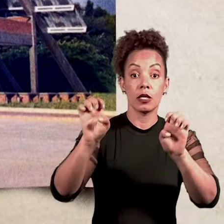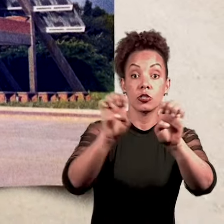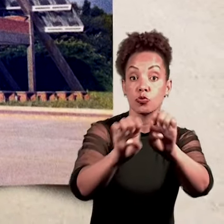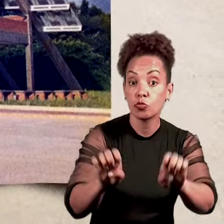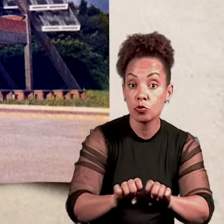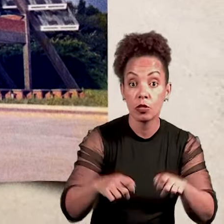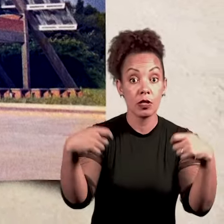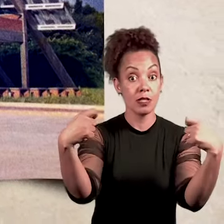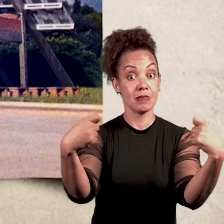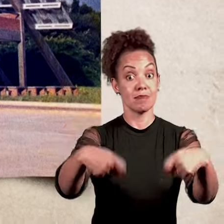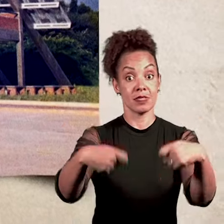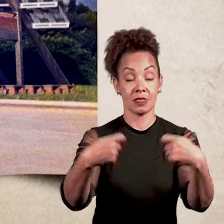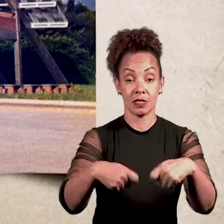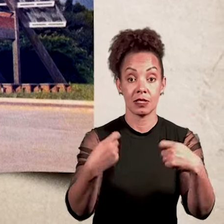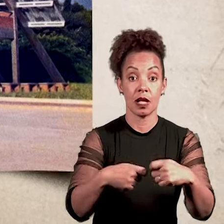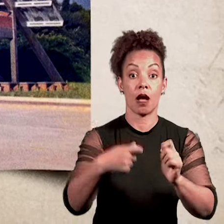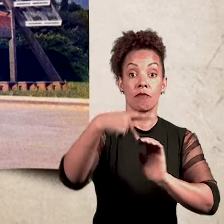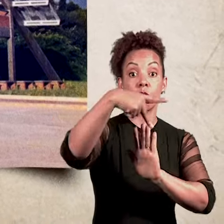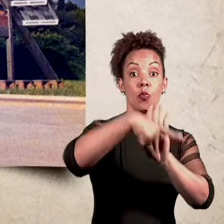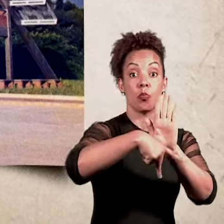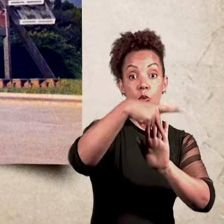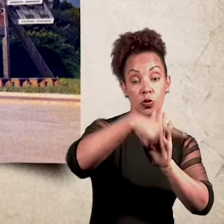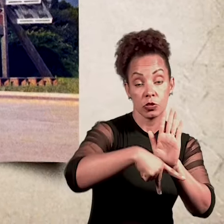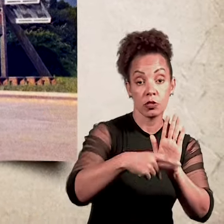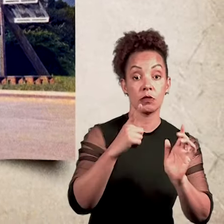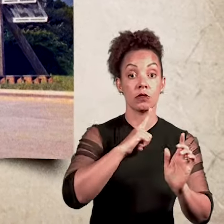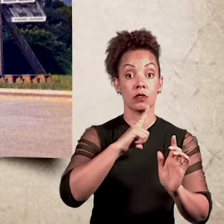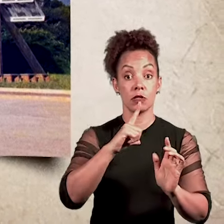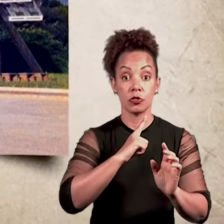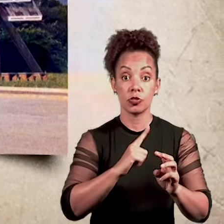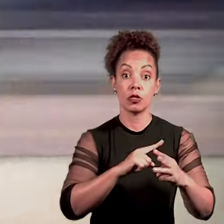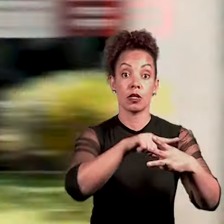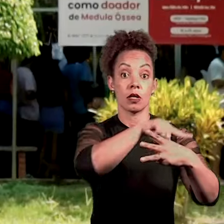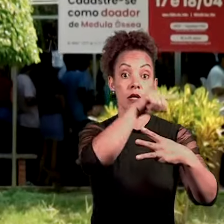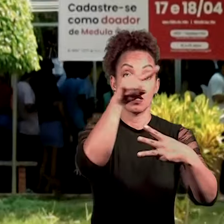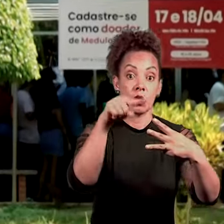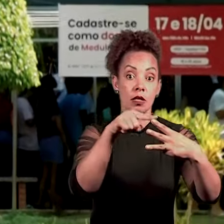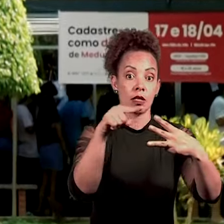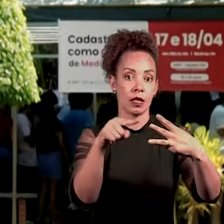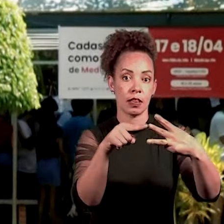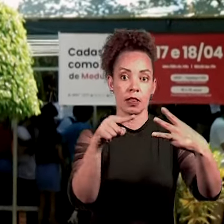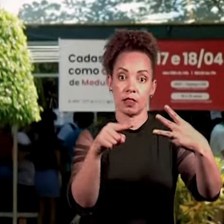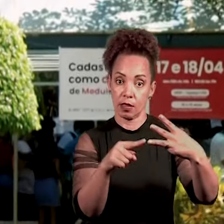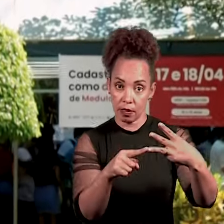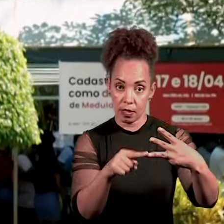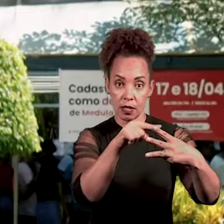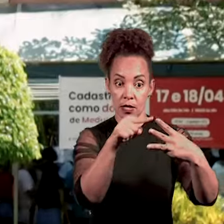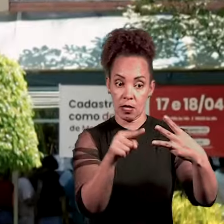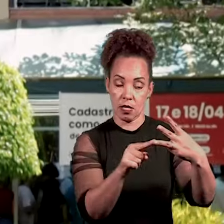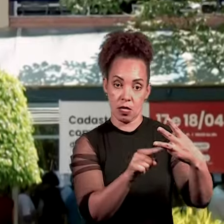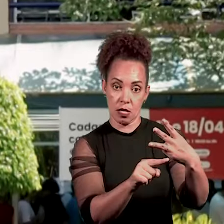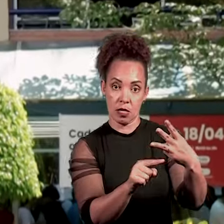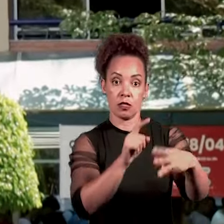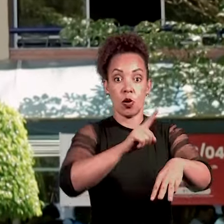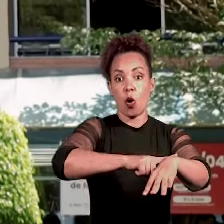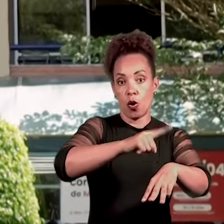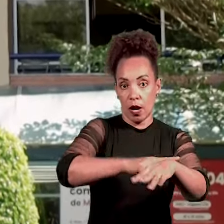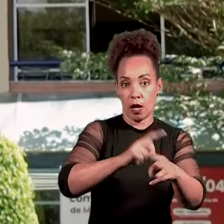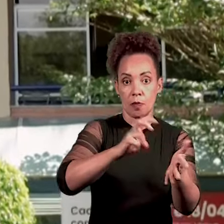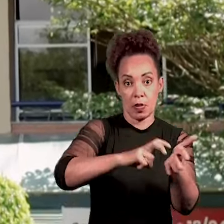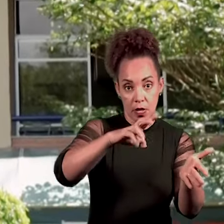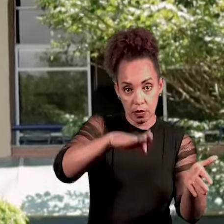foi uma medida muito acertada do ponto de vista de infraestrutura para um